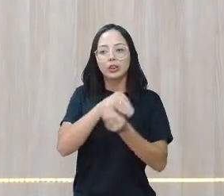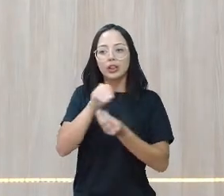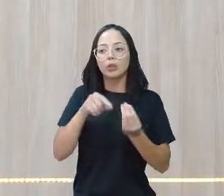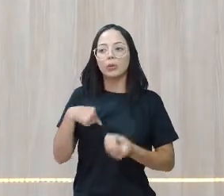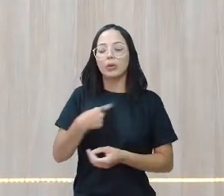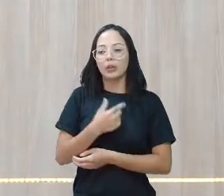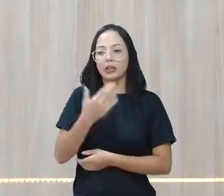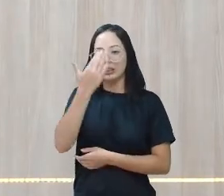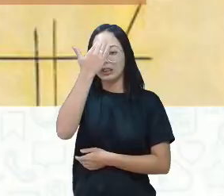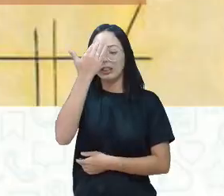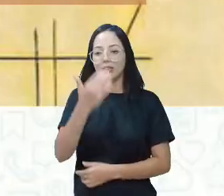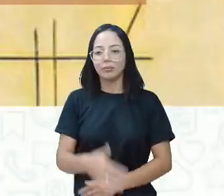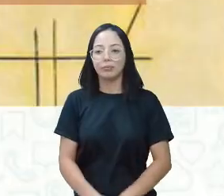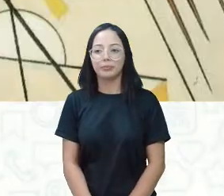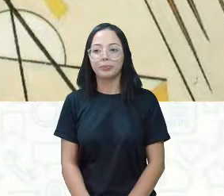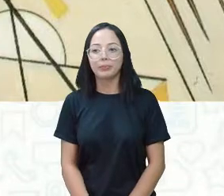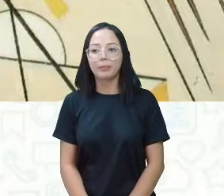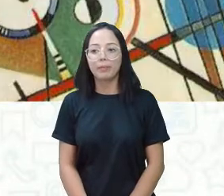essa ideia.